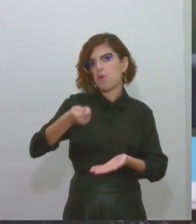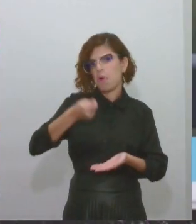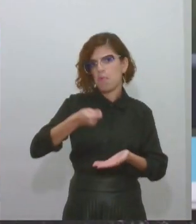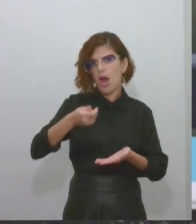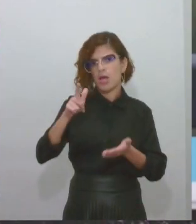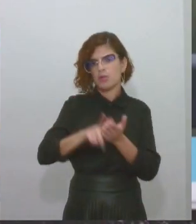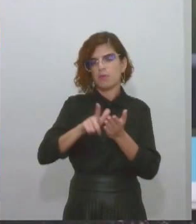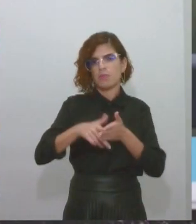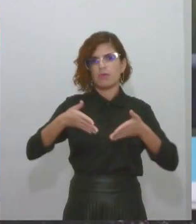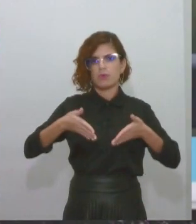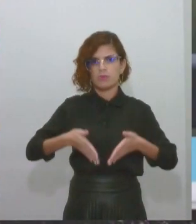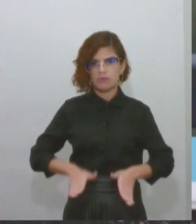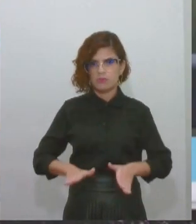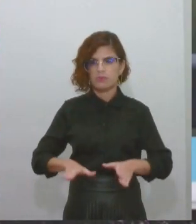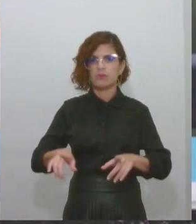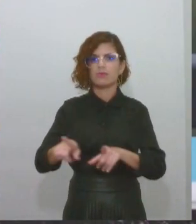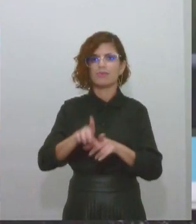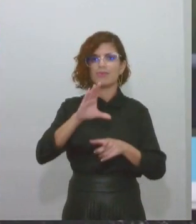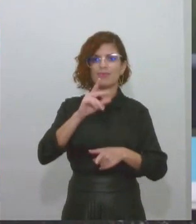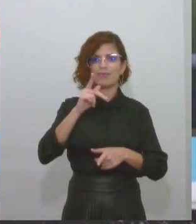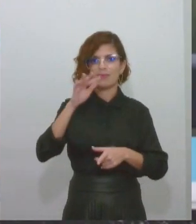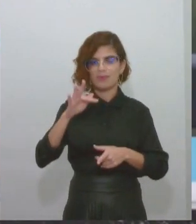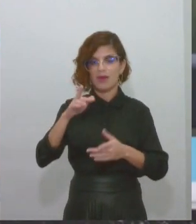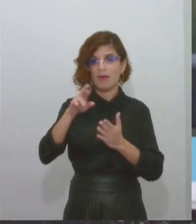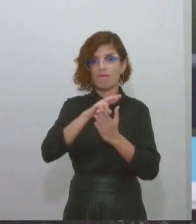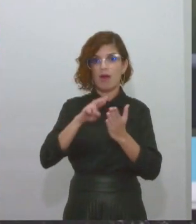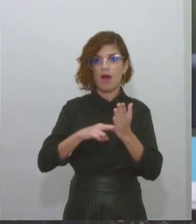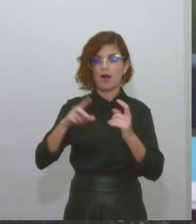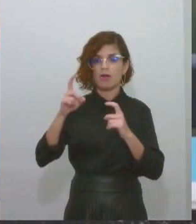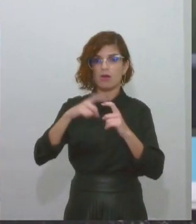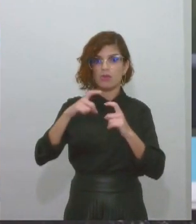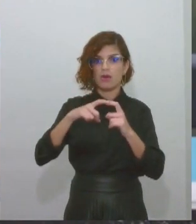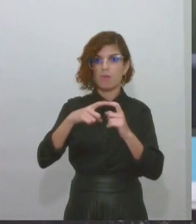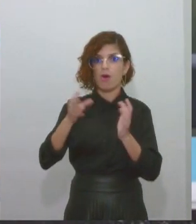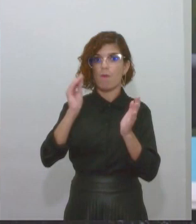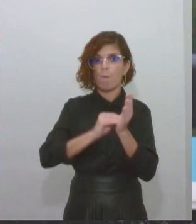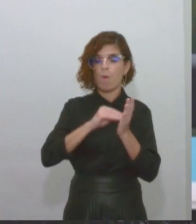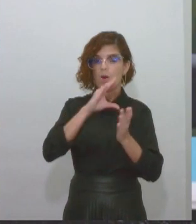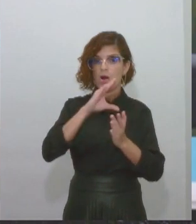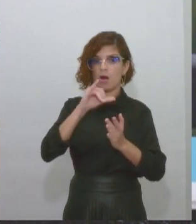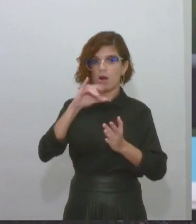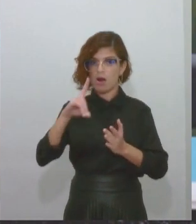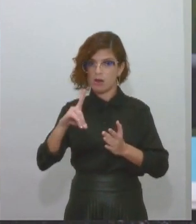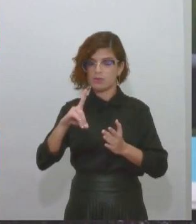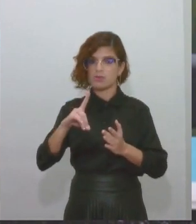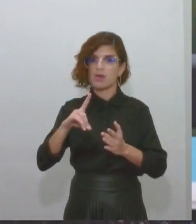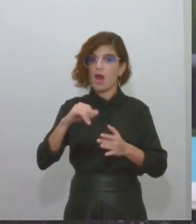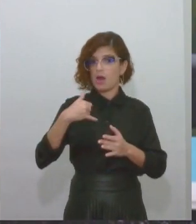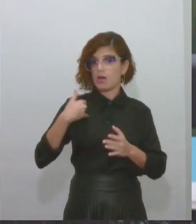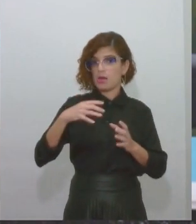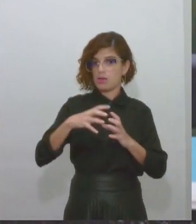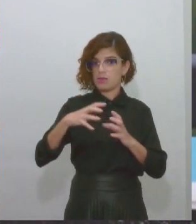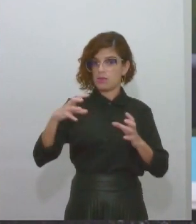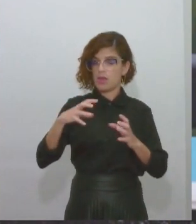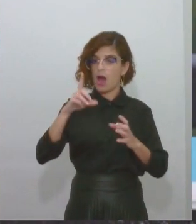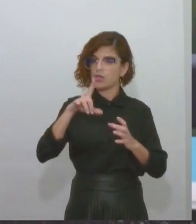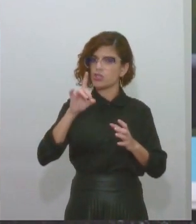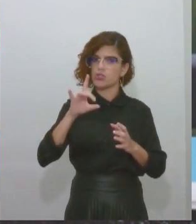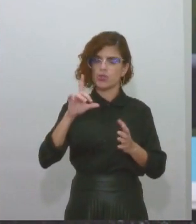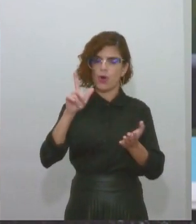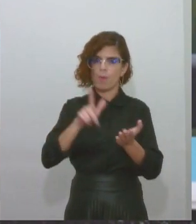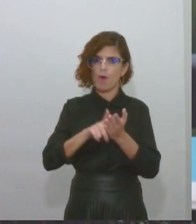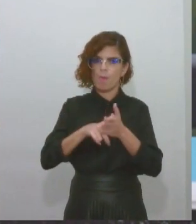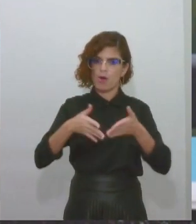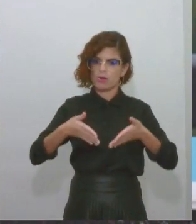o CPF e o relatório médico que comprove a deficiência. No caso do idoso, só a certidão de nascimento e